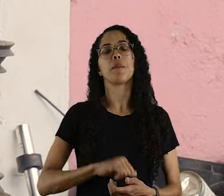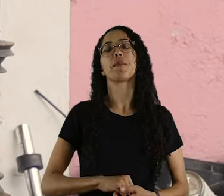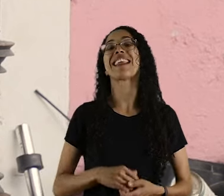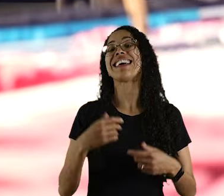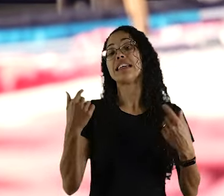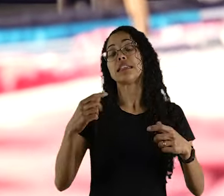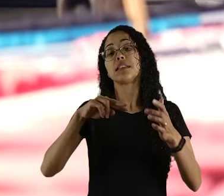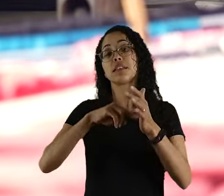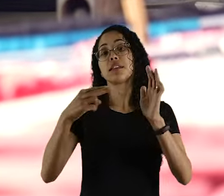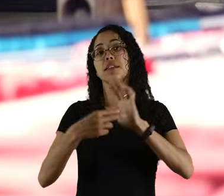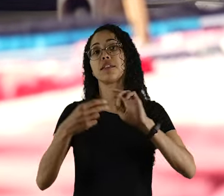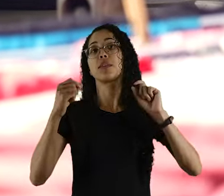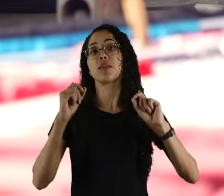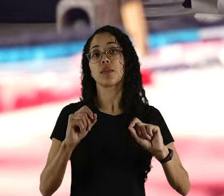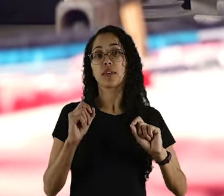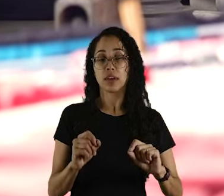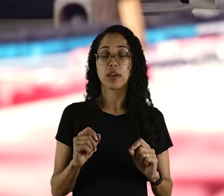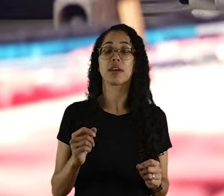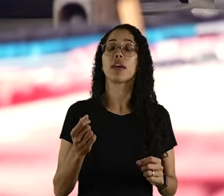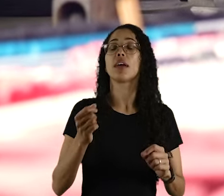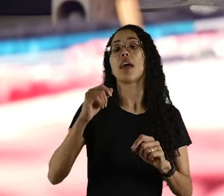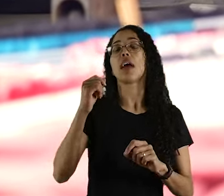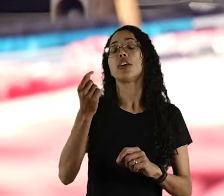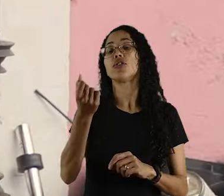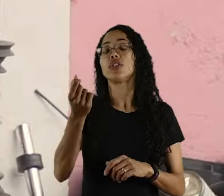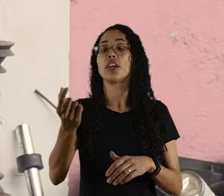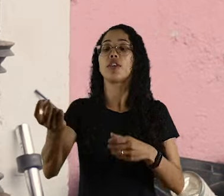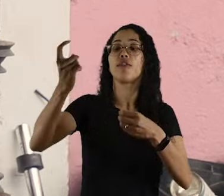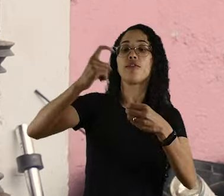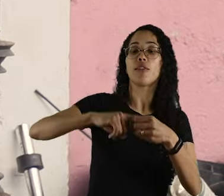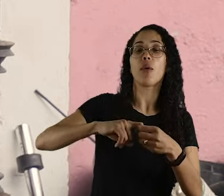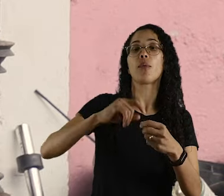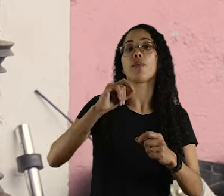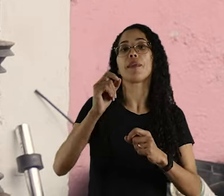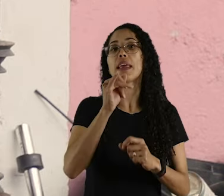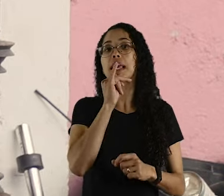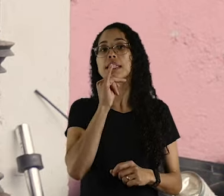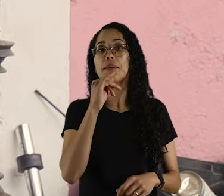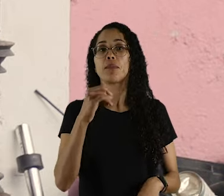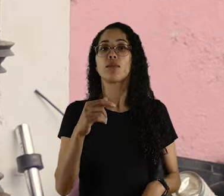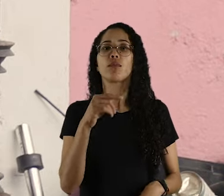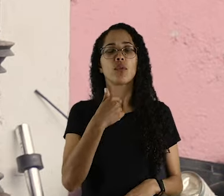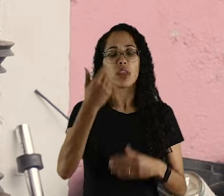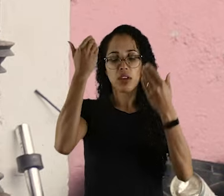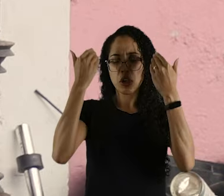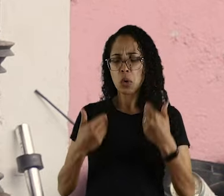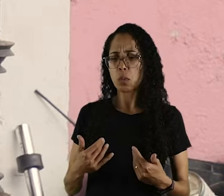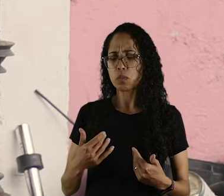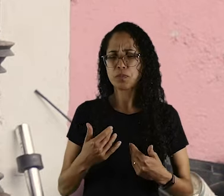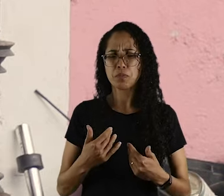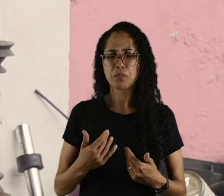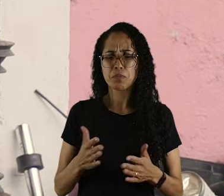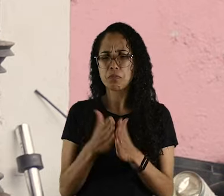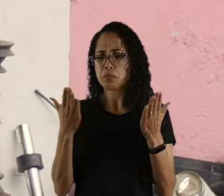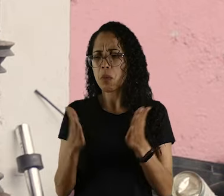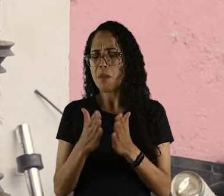é que você, aqui no bairro pequeno, no bairro de Belém, aqui, você consegue ser